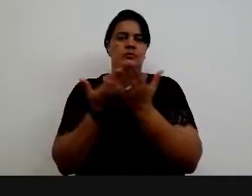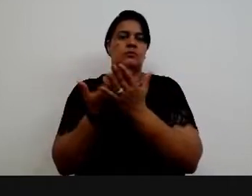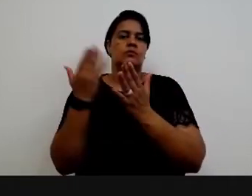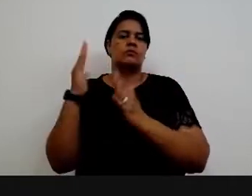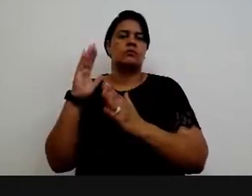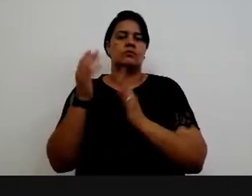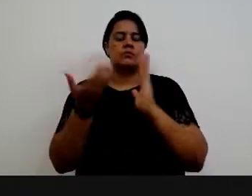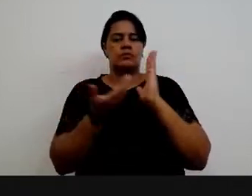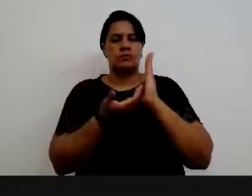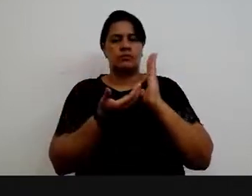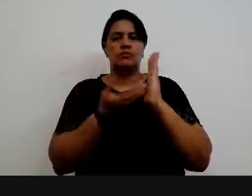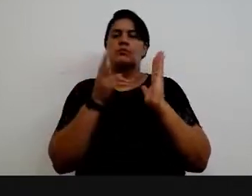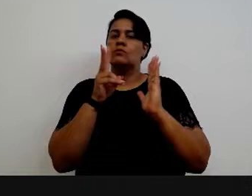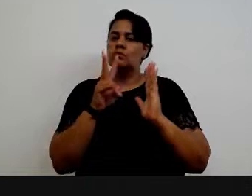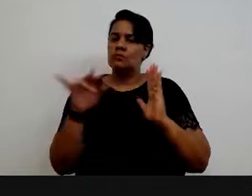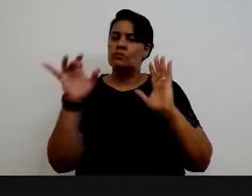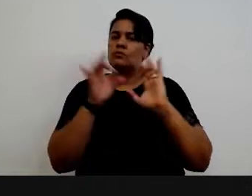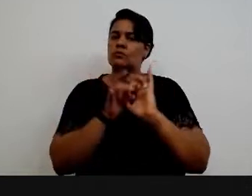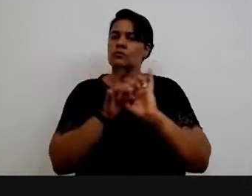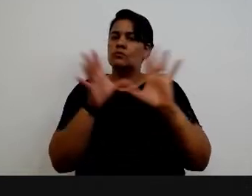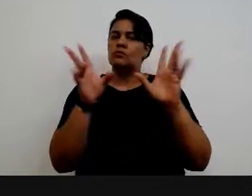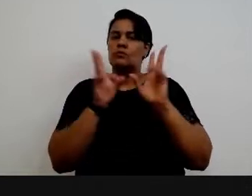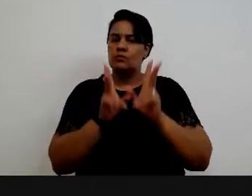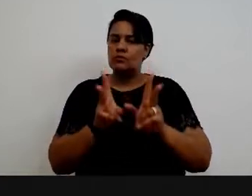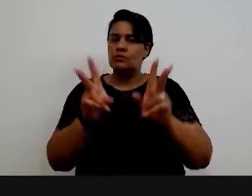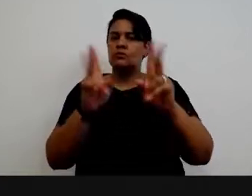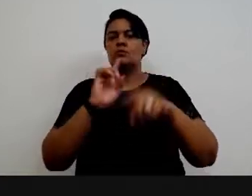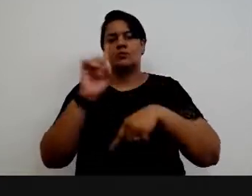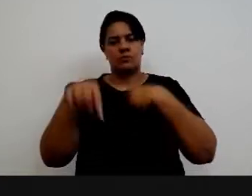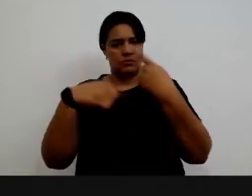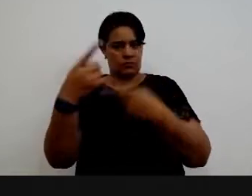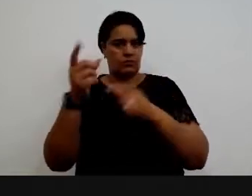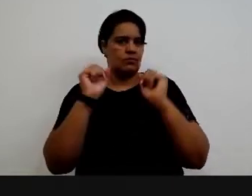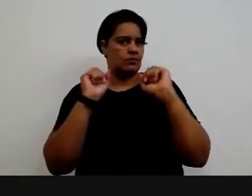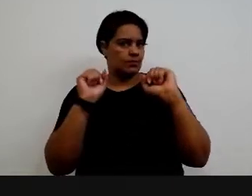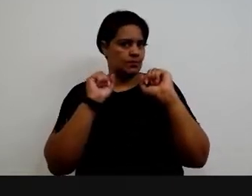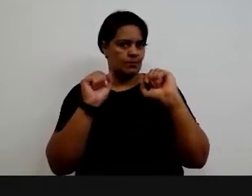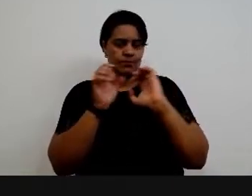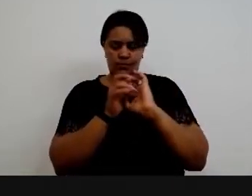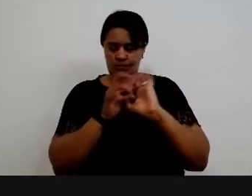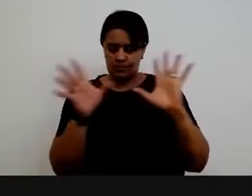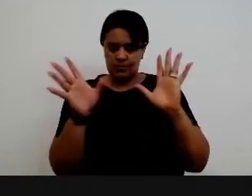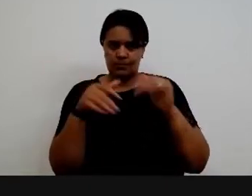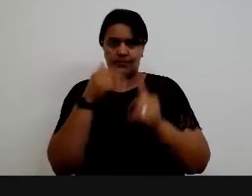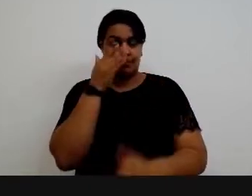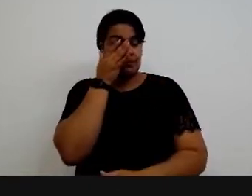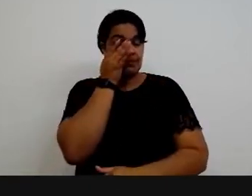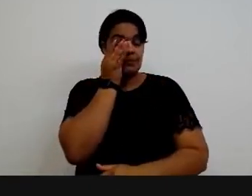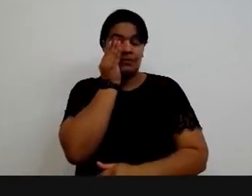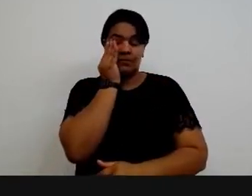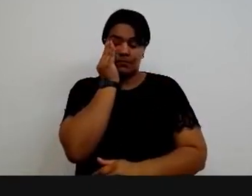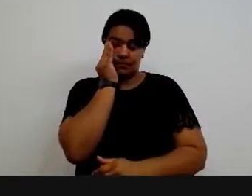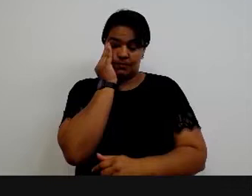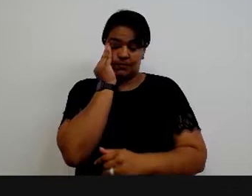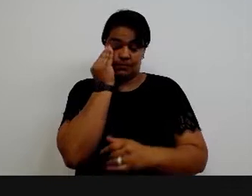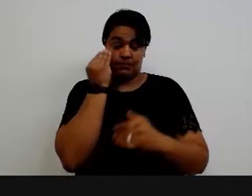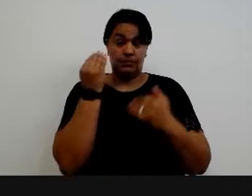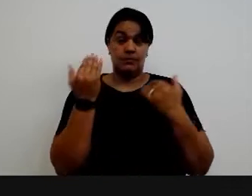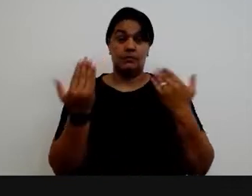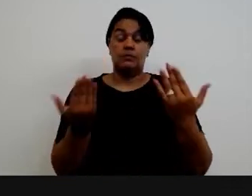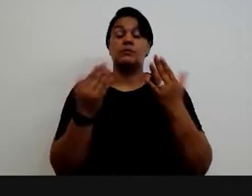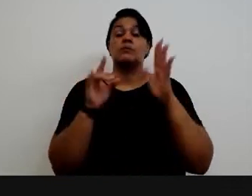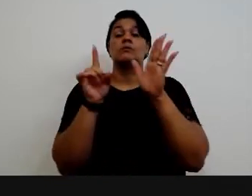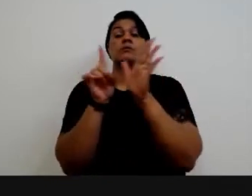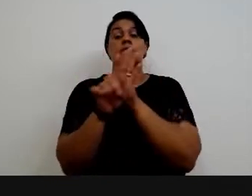e permanecerá disponível para visualizações futuras. As perguntas poderão ser